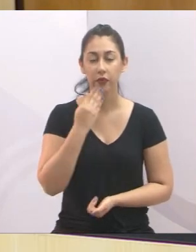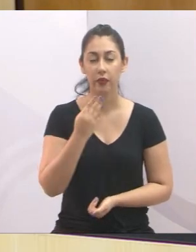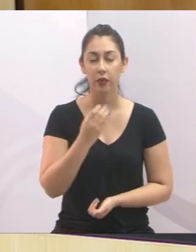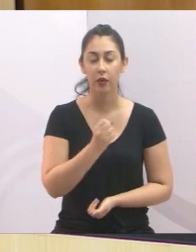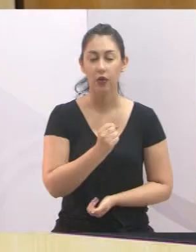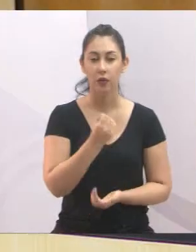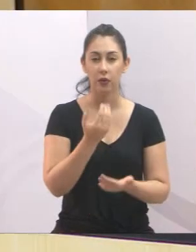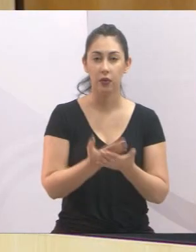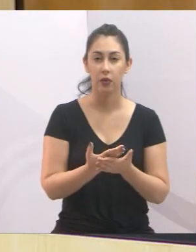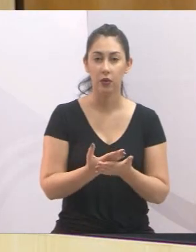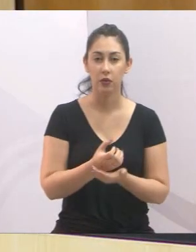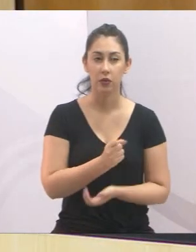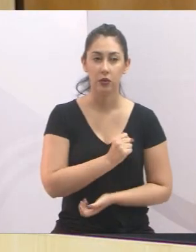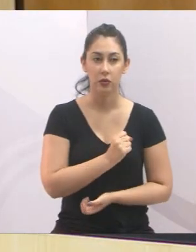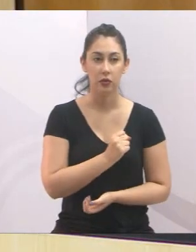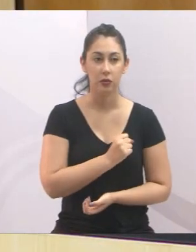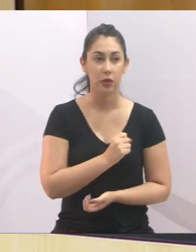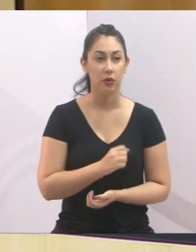Requerimento